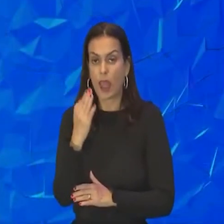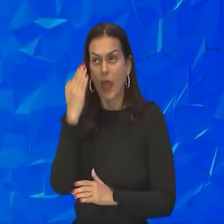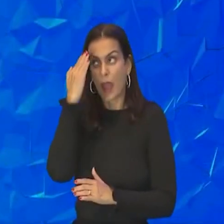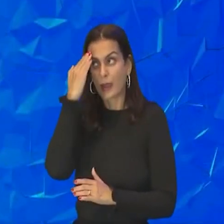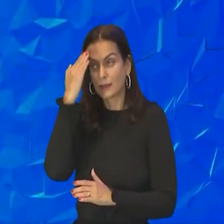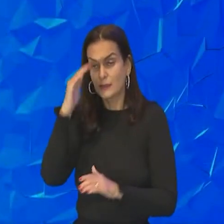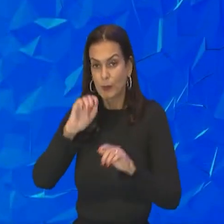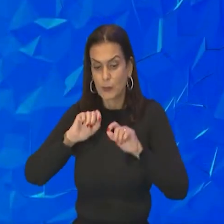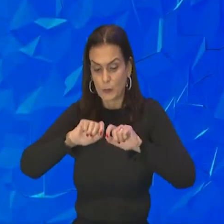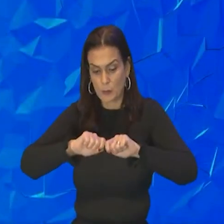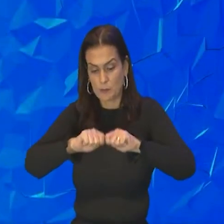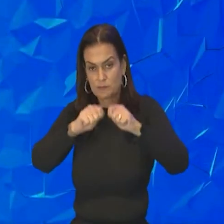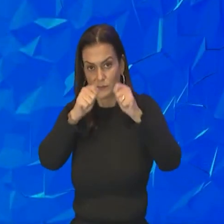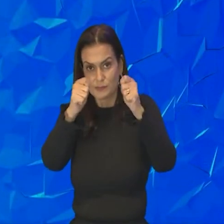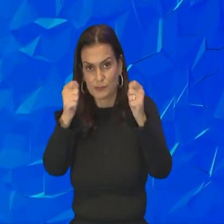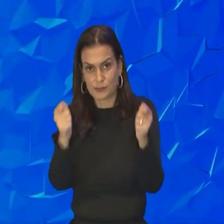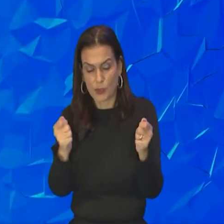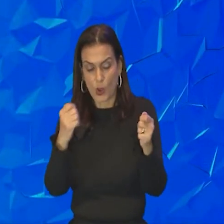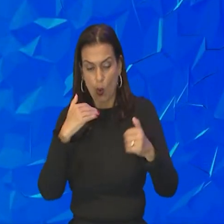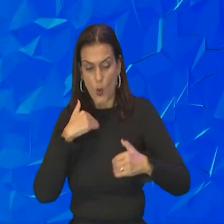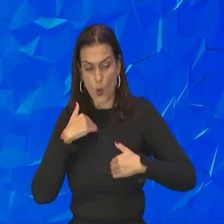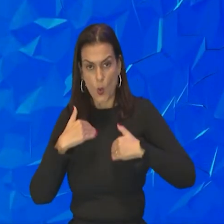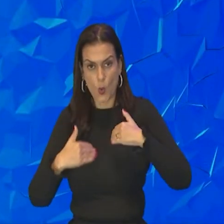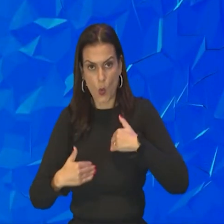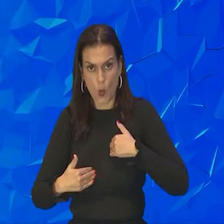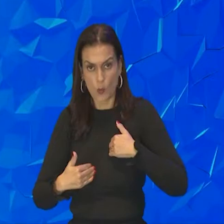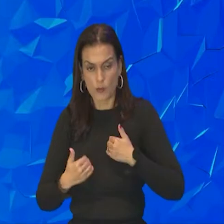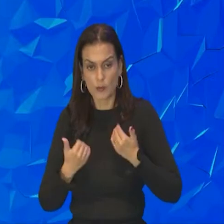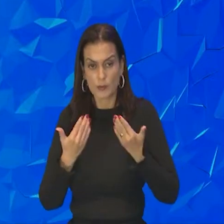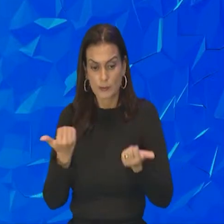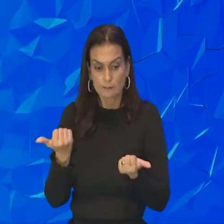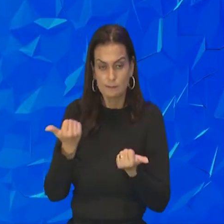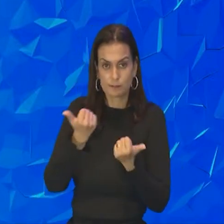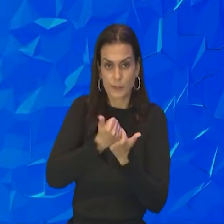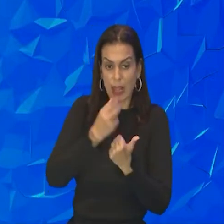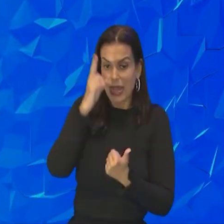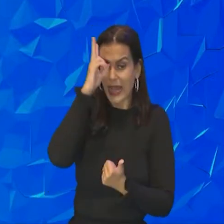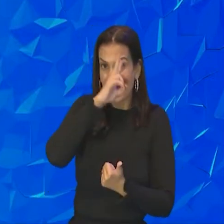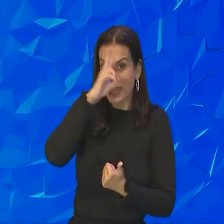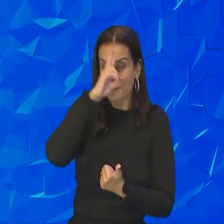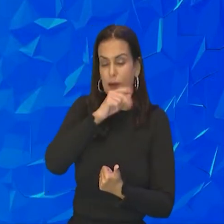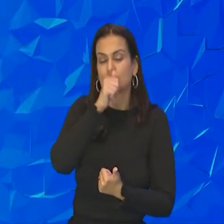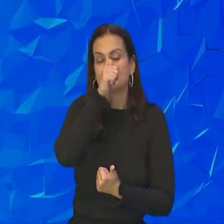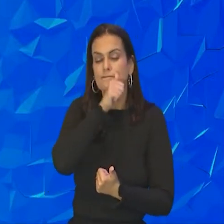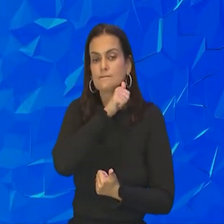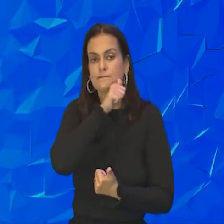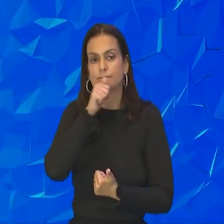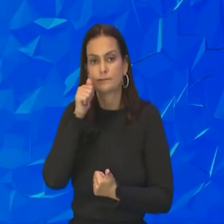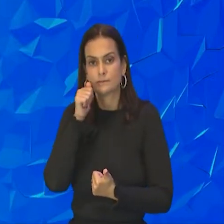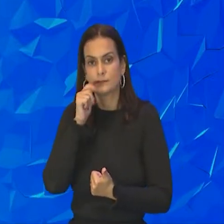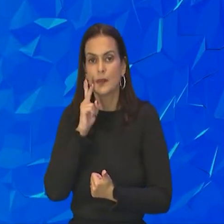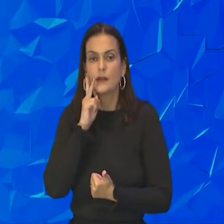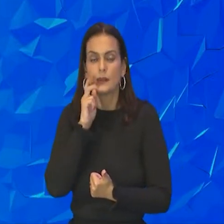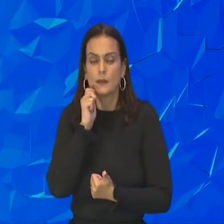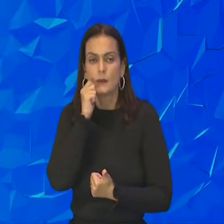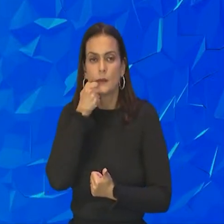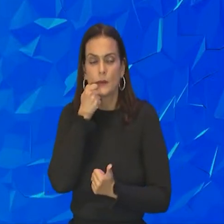disse: isto é o meu corpo que é dado por vós, fazei isto em memória de mim. A ceia